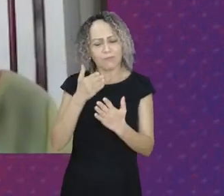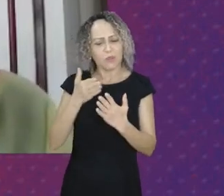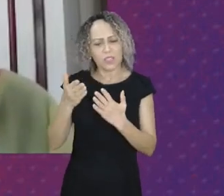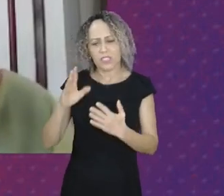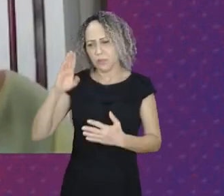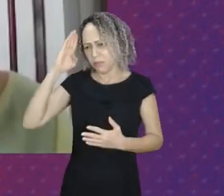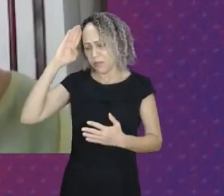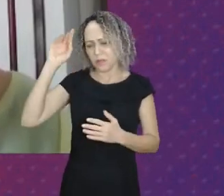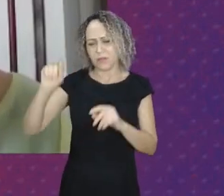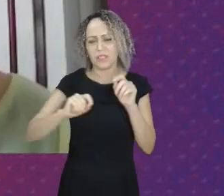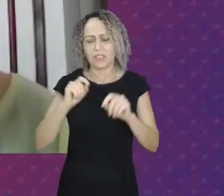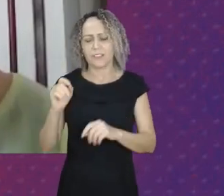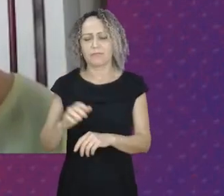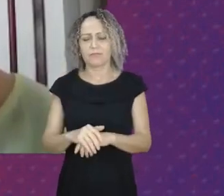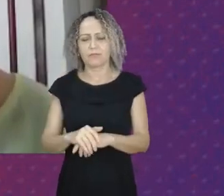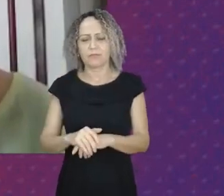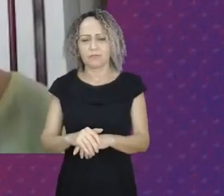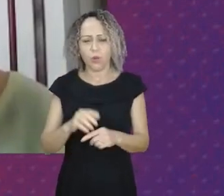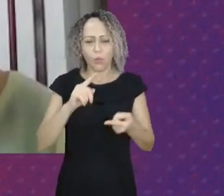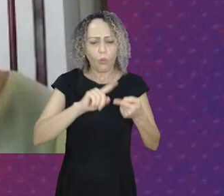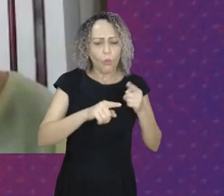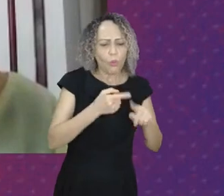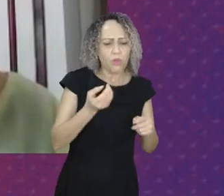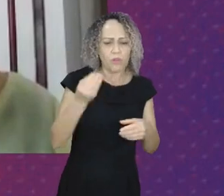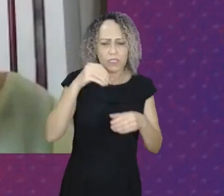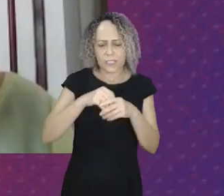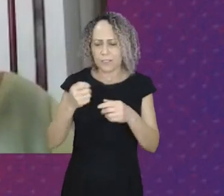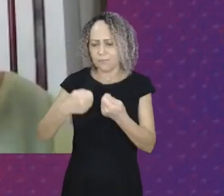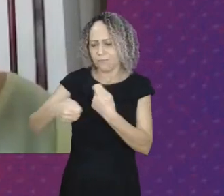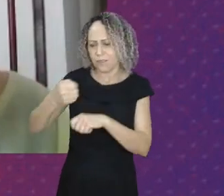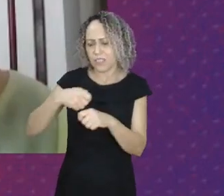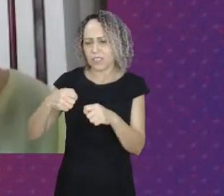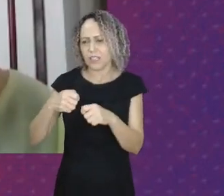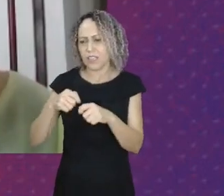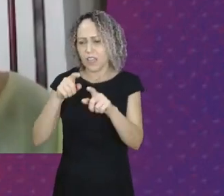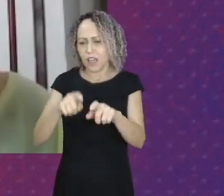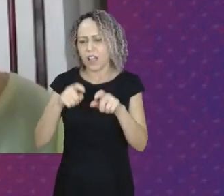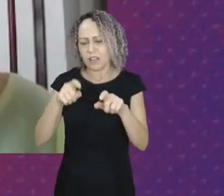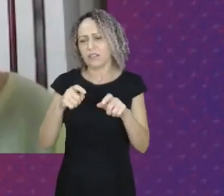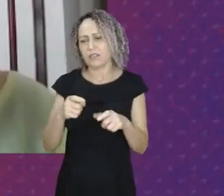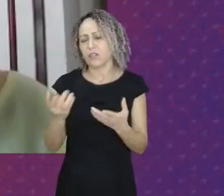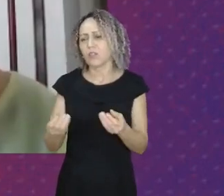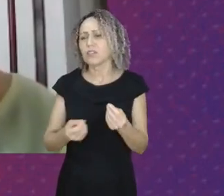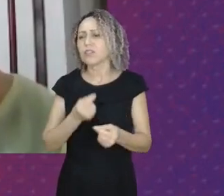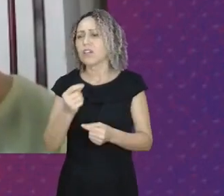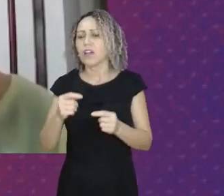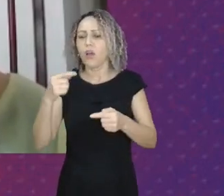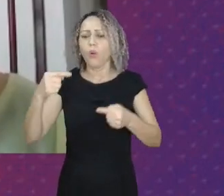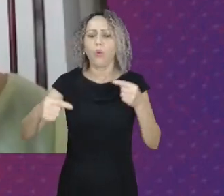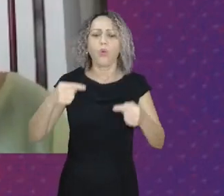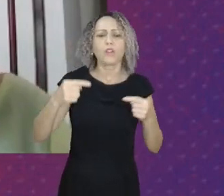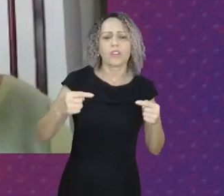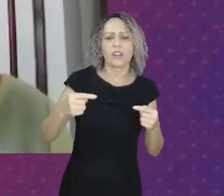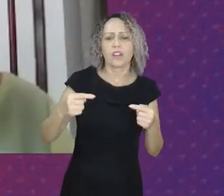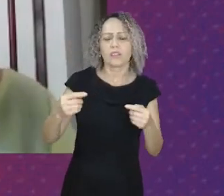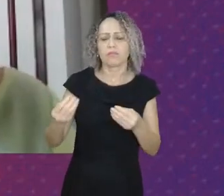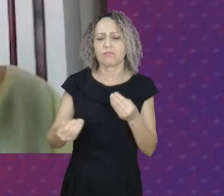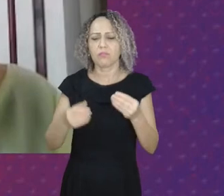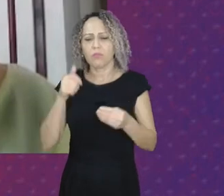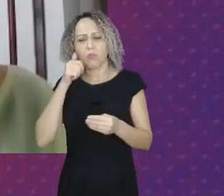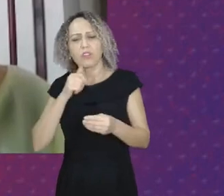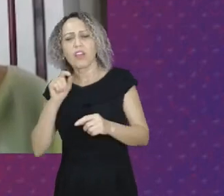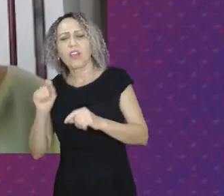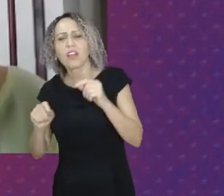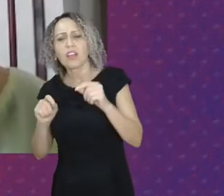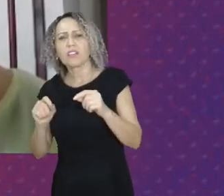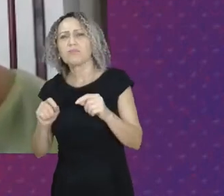um instrumento na Articulação Nacional de Agroecologia, criado no diálogo do GT Mulheres, a partir